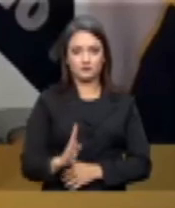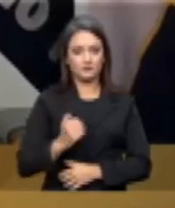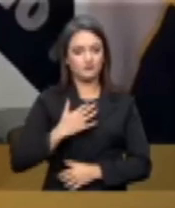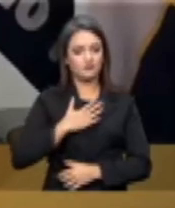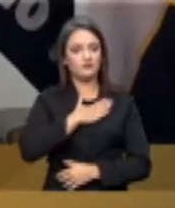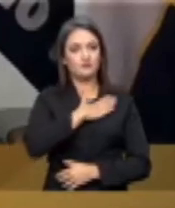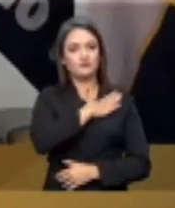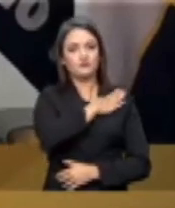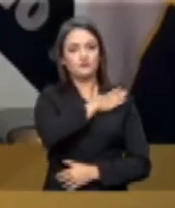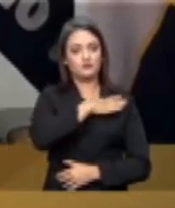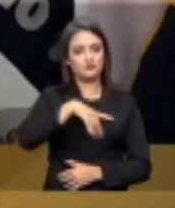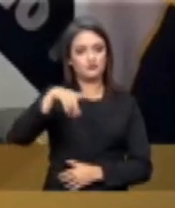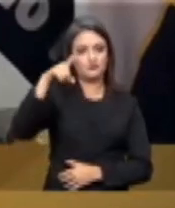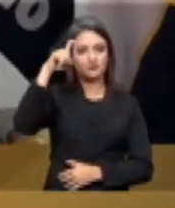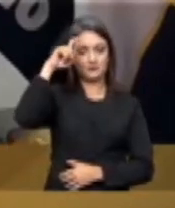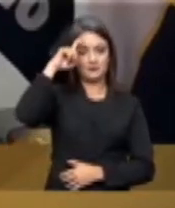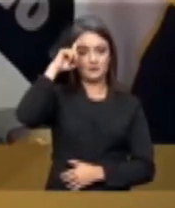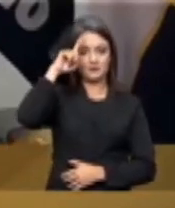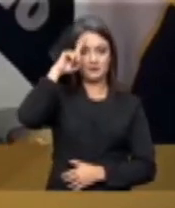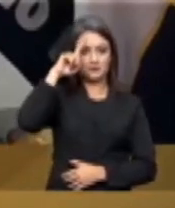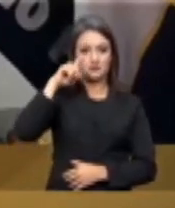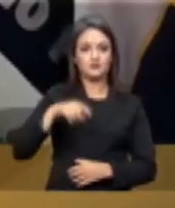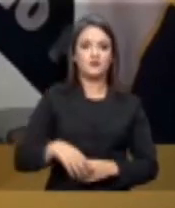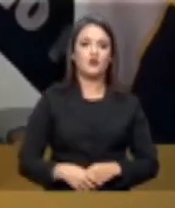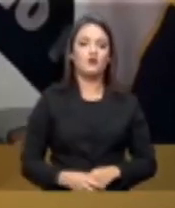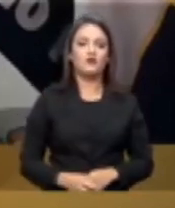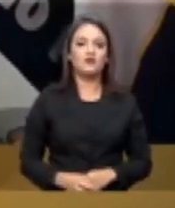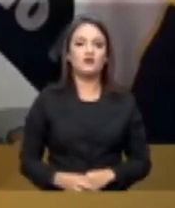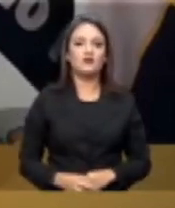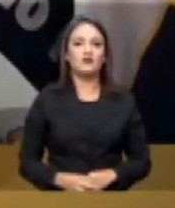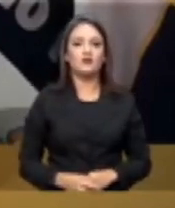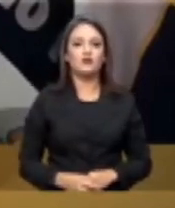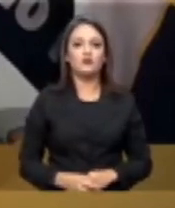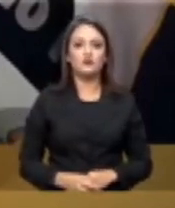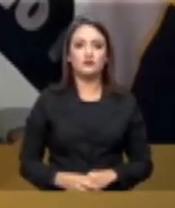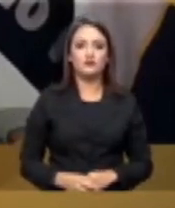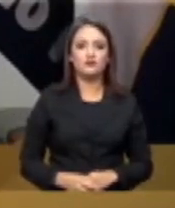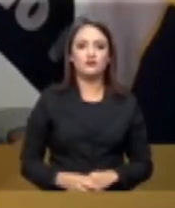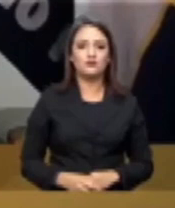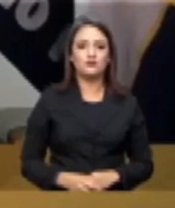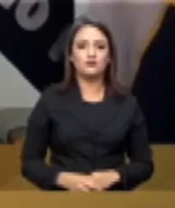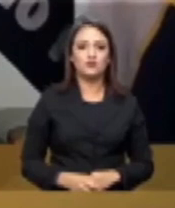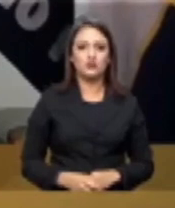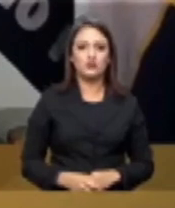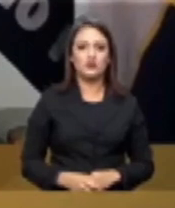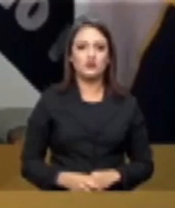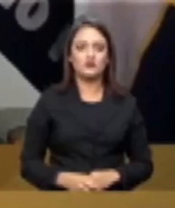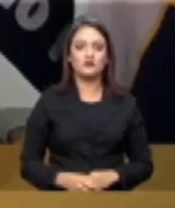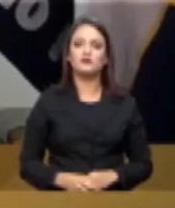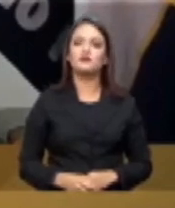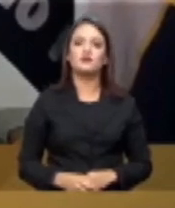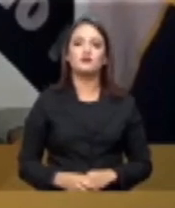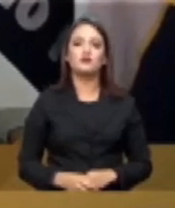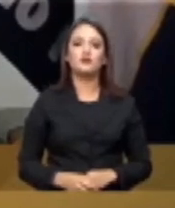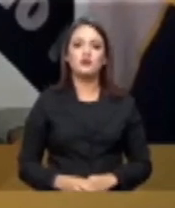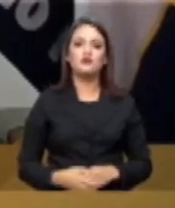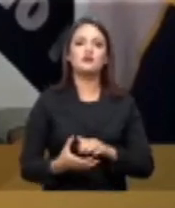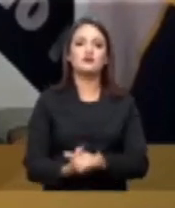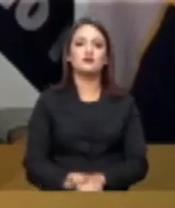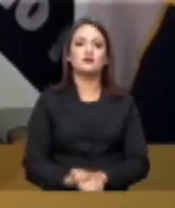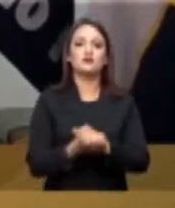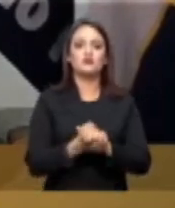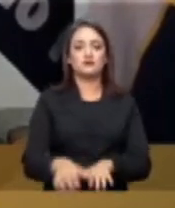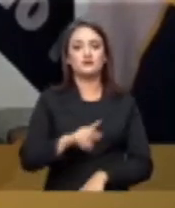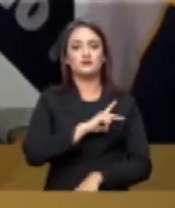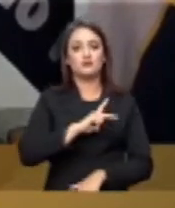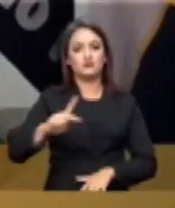de Exército Hamilton Mourão. Cumprimento o excelentíssimo senhor presidente do Senado